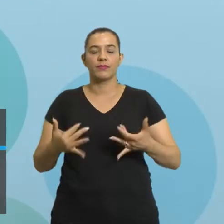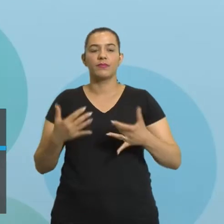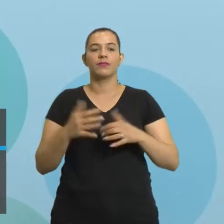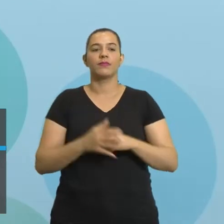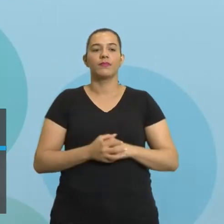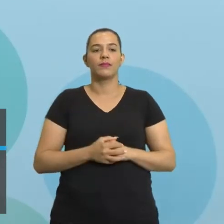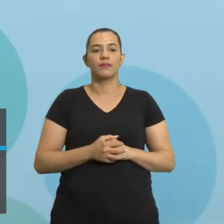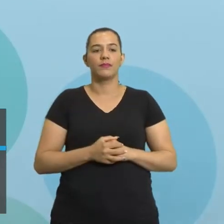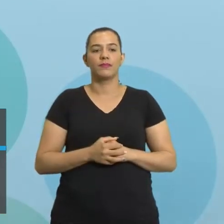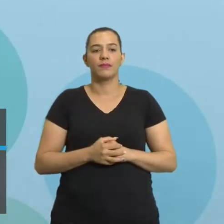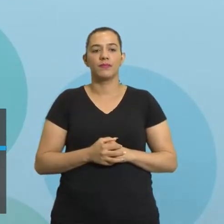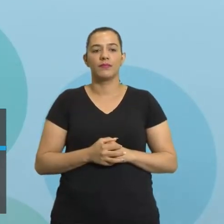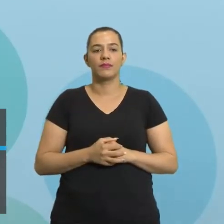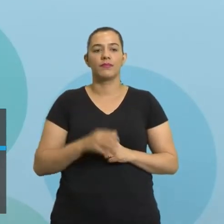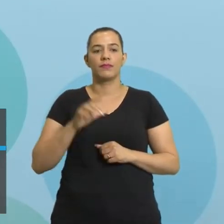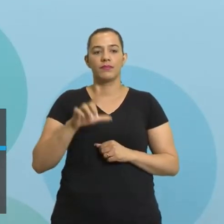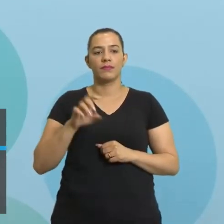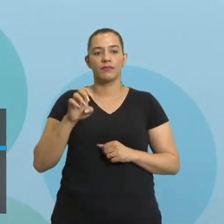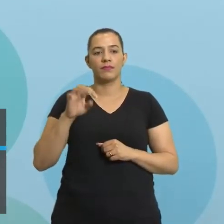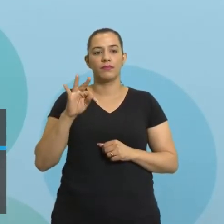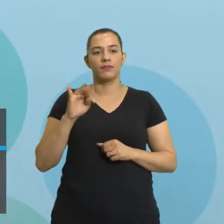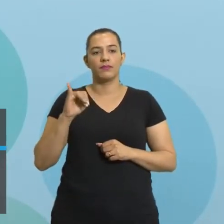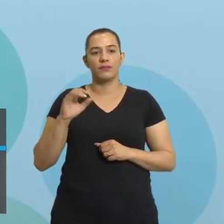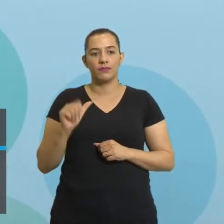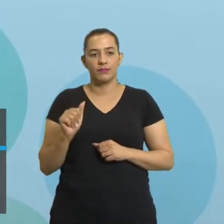pontuou e a Letícia,